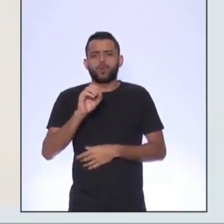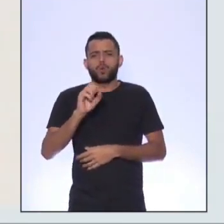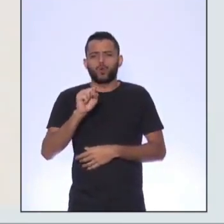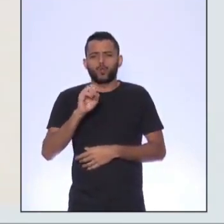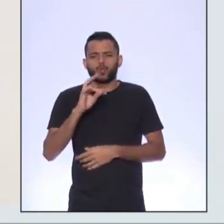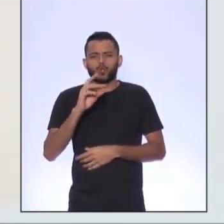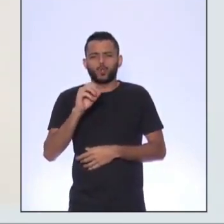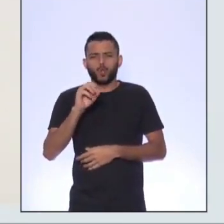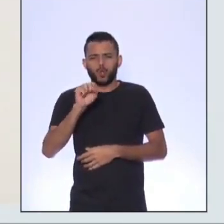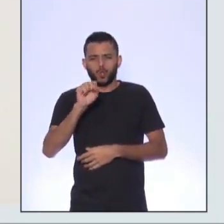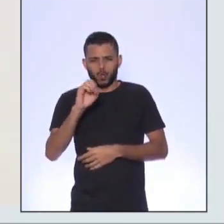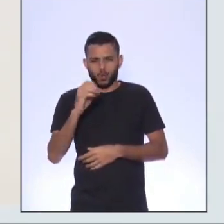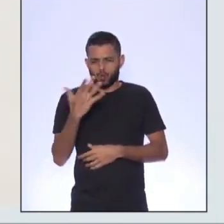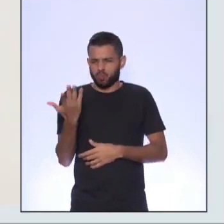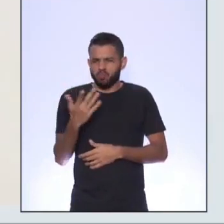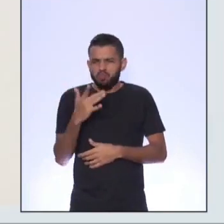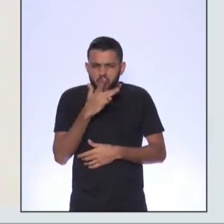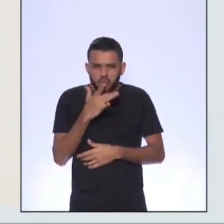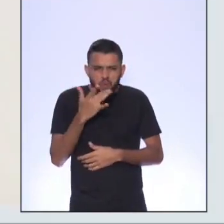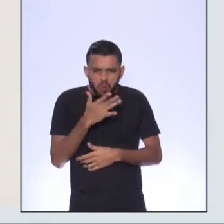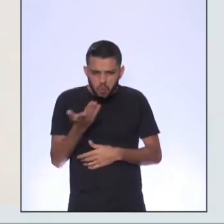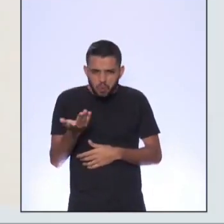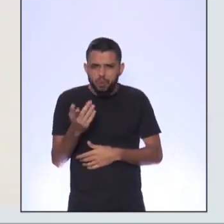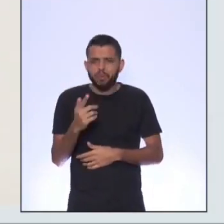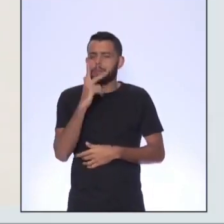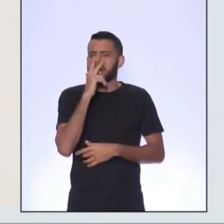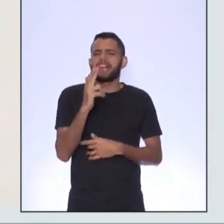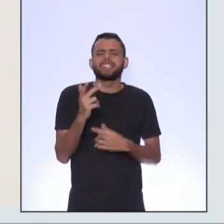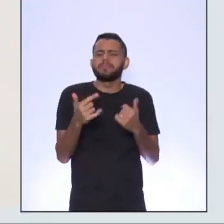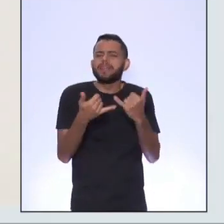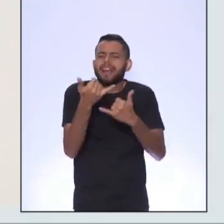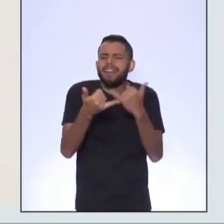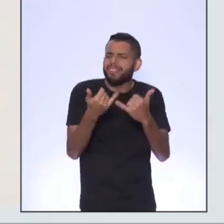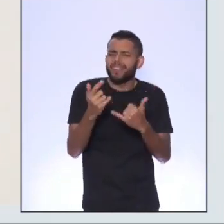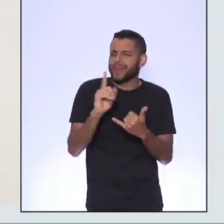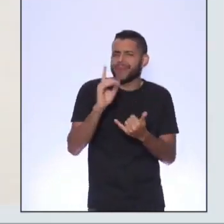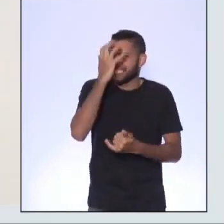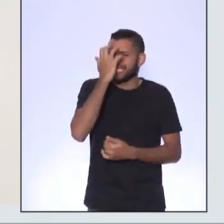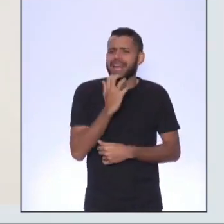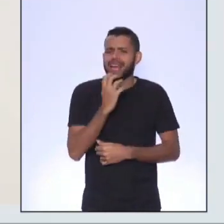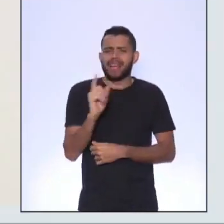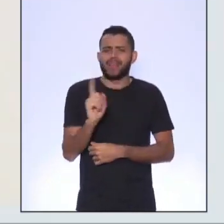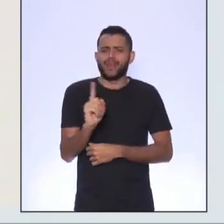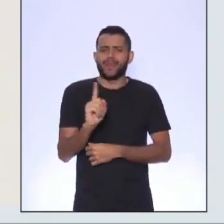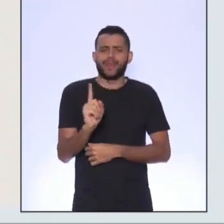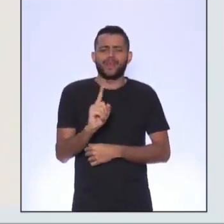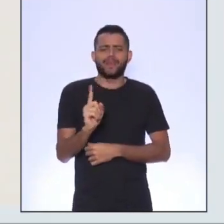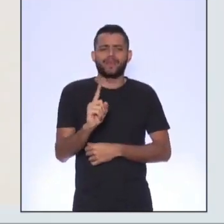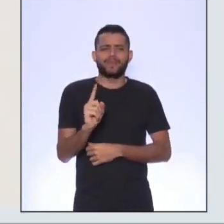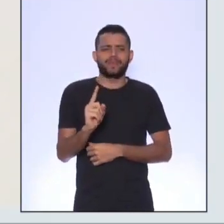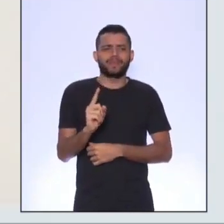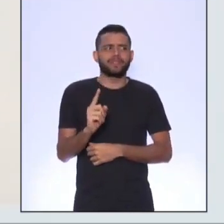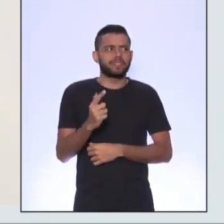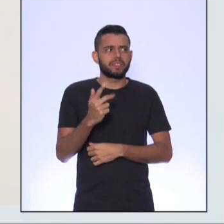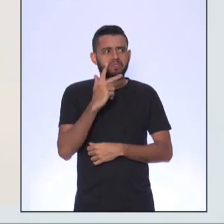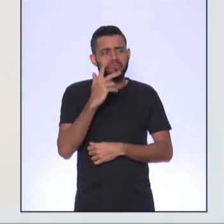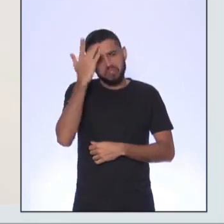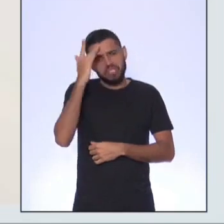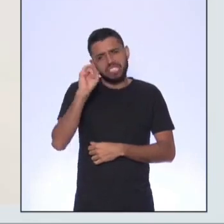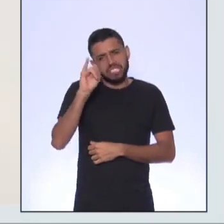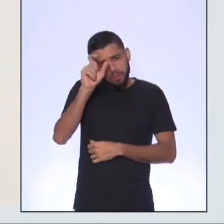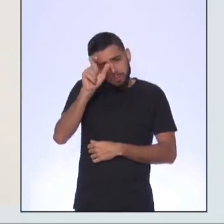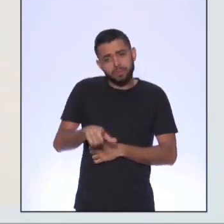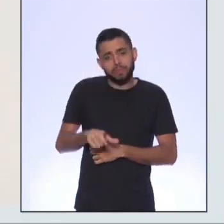meio fictícia. Tá, tudo bem, pode ser um apelido e tal. Mas eu não sei se isso realmente é um personagem. Ele